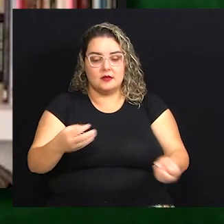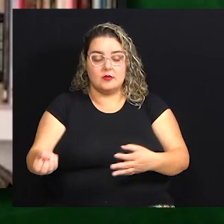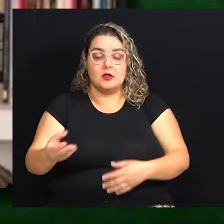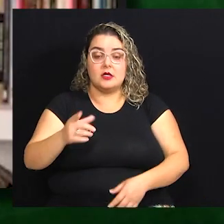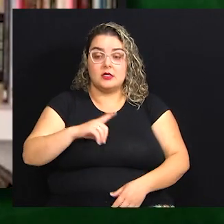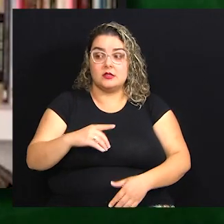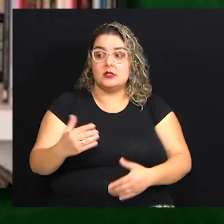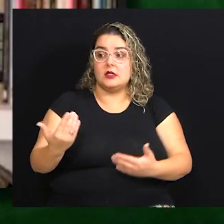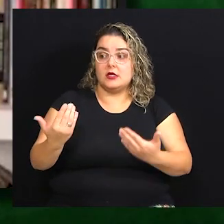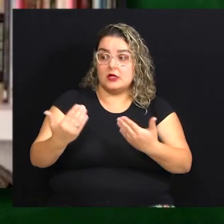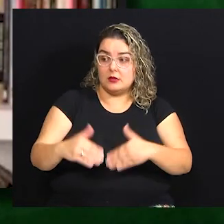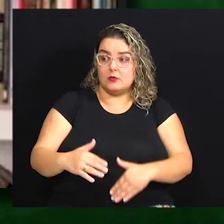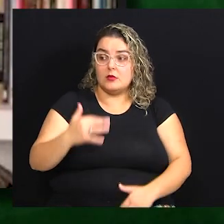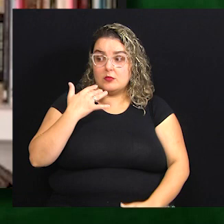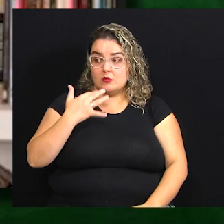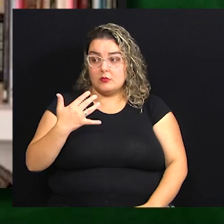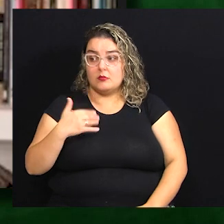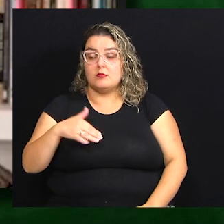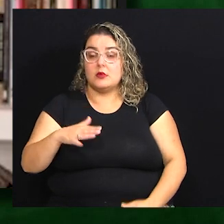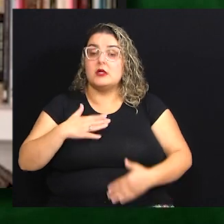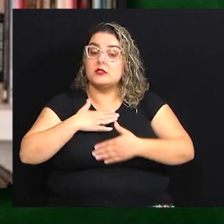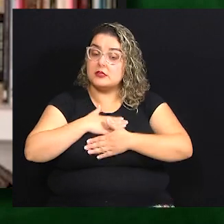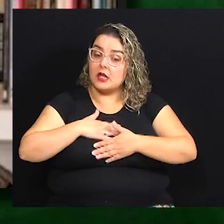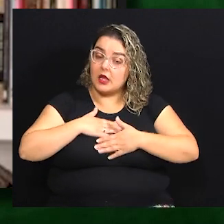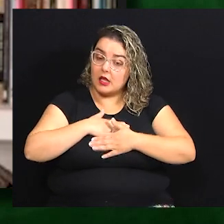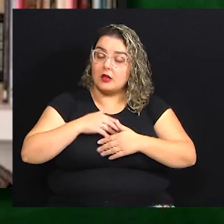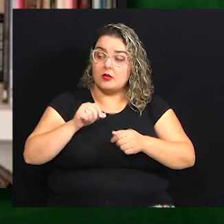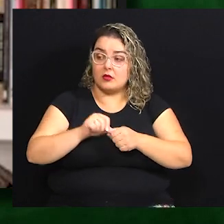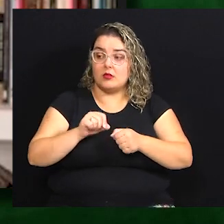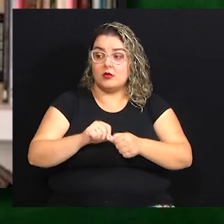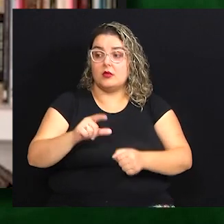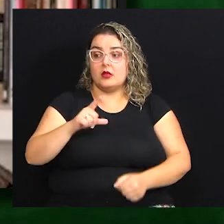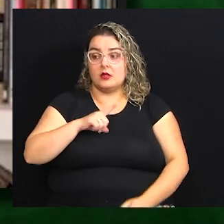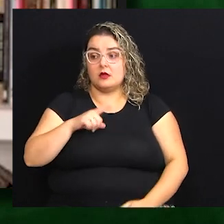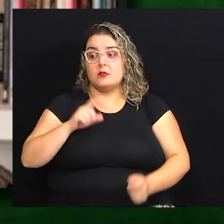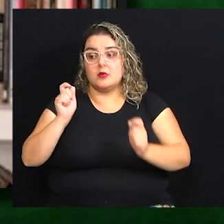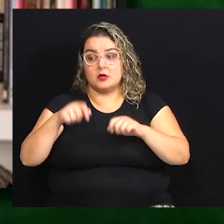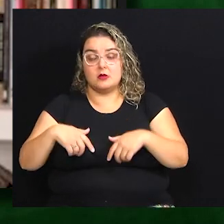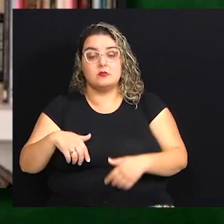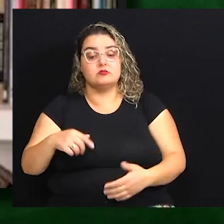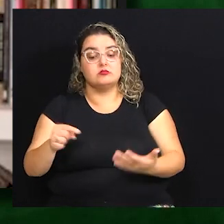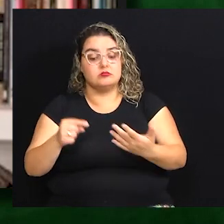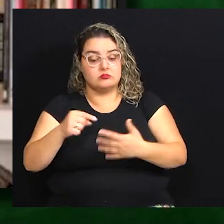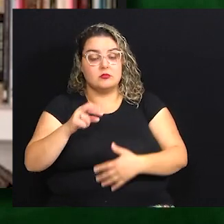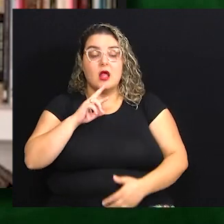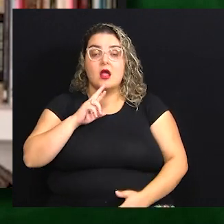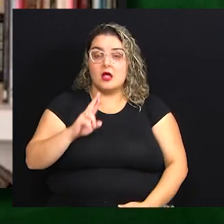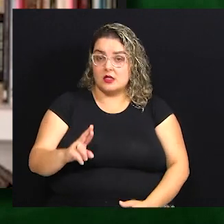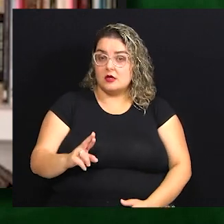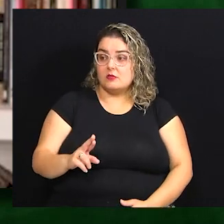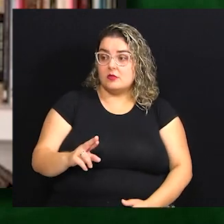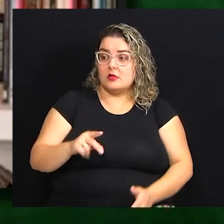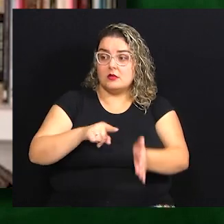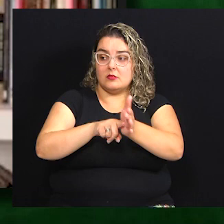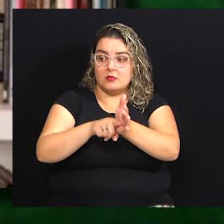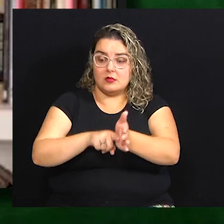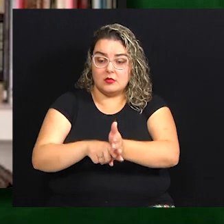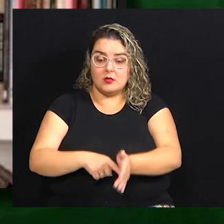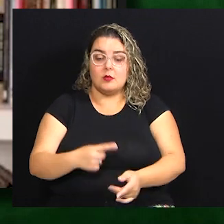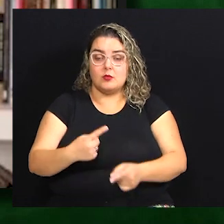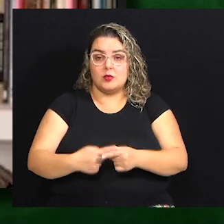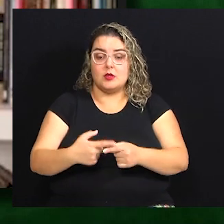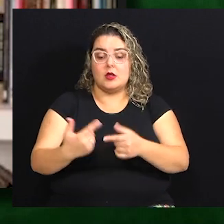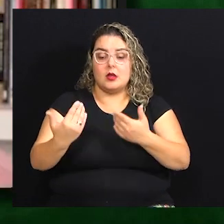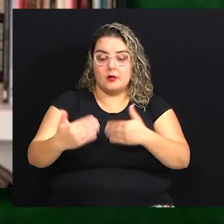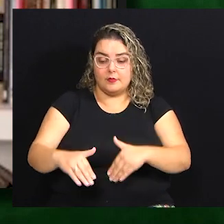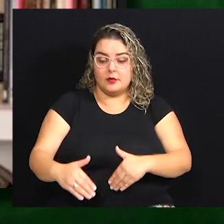terá uma prova colorida, uma prova mais agradável de fazer, e você terá mais condições, mais elementos para responder as questões, porque a prova de segunda